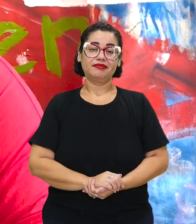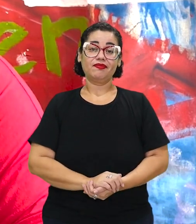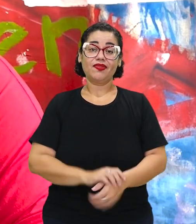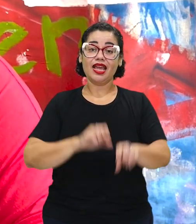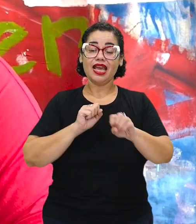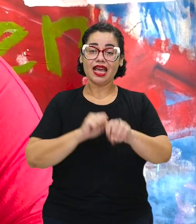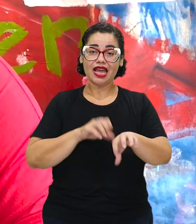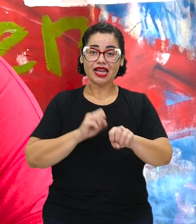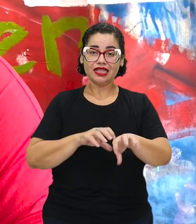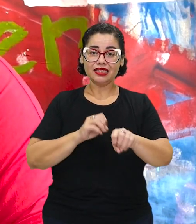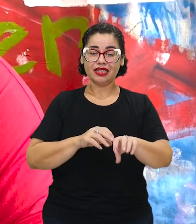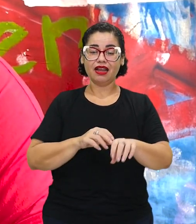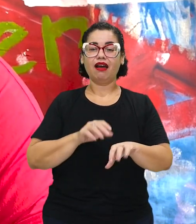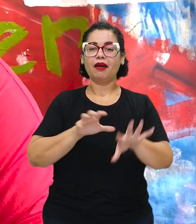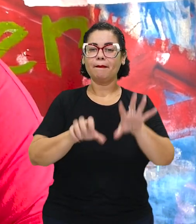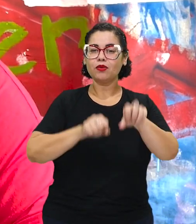aprendizagem.